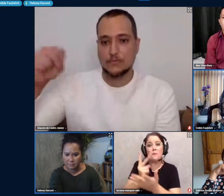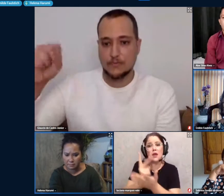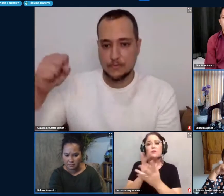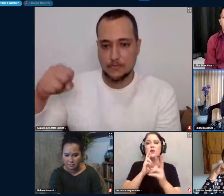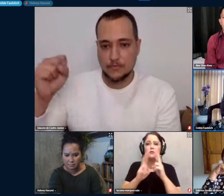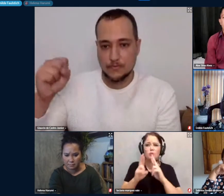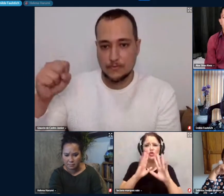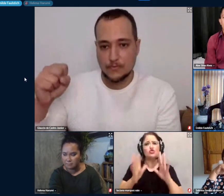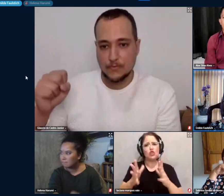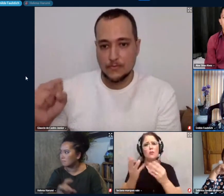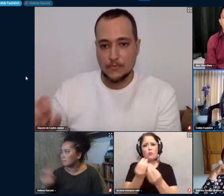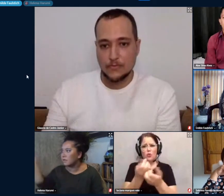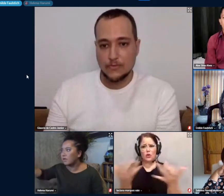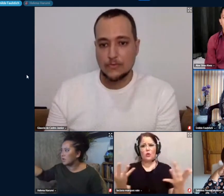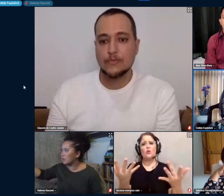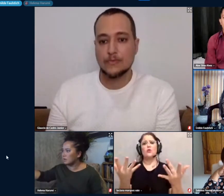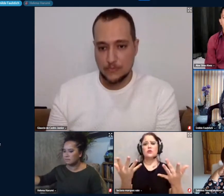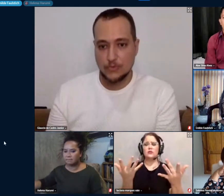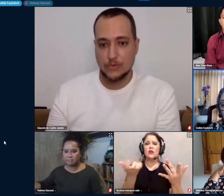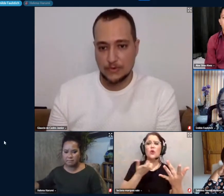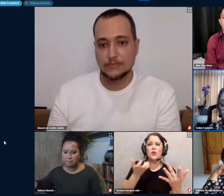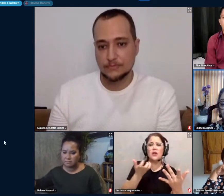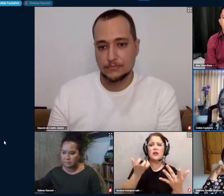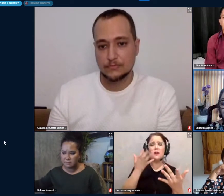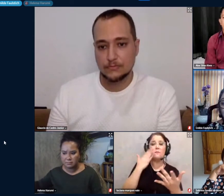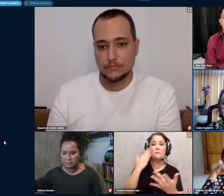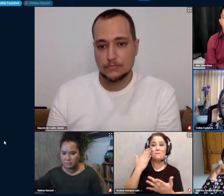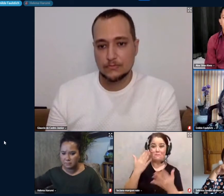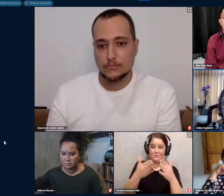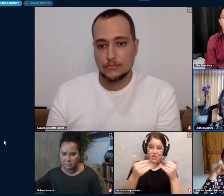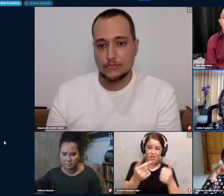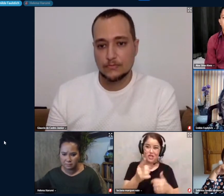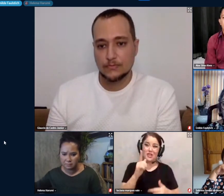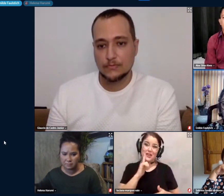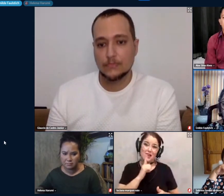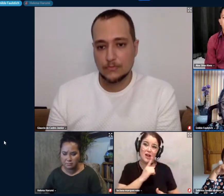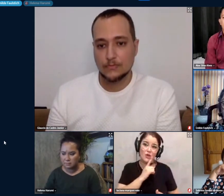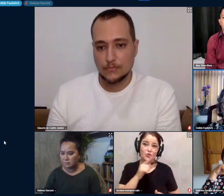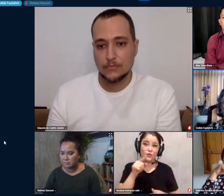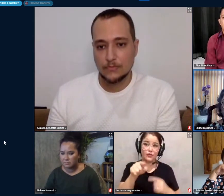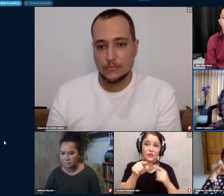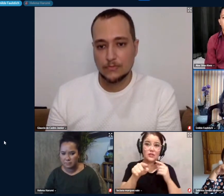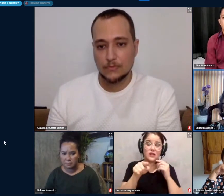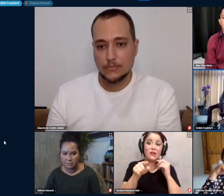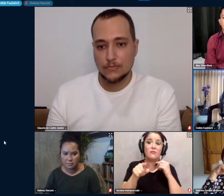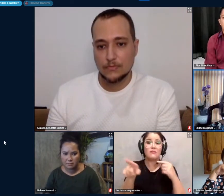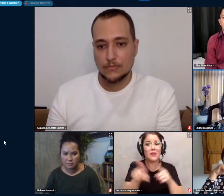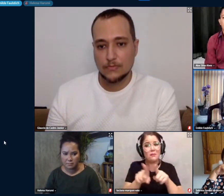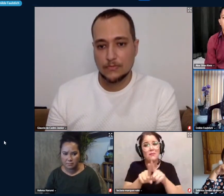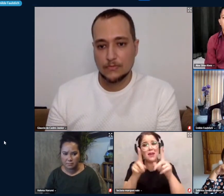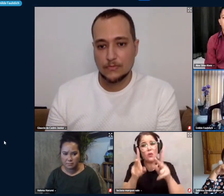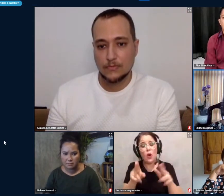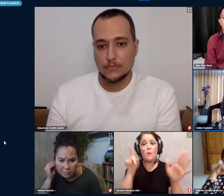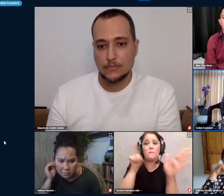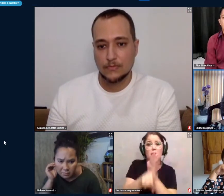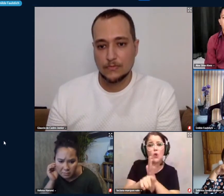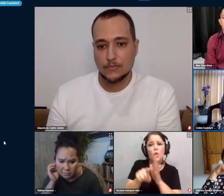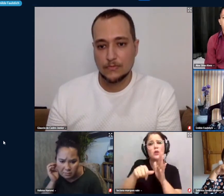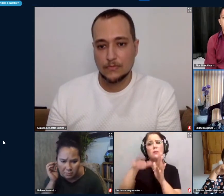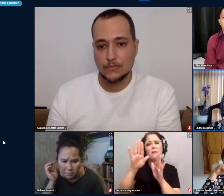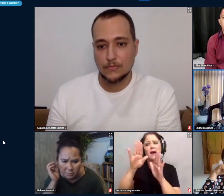bastante questão. Eu queria pedir ao Glaucio que também fosse assim, perguntas